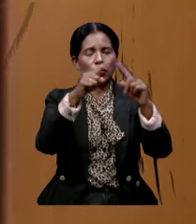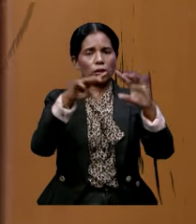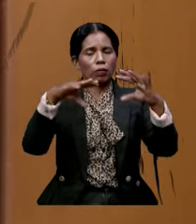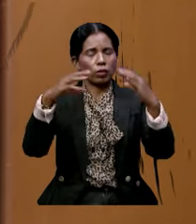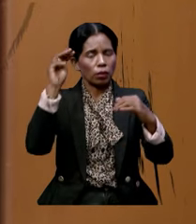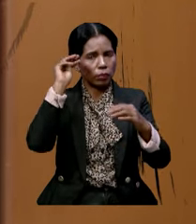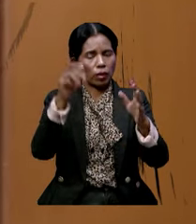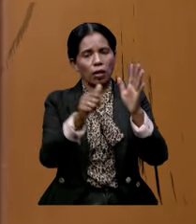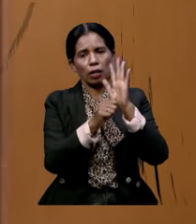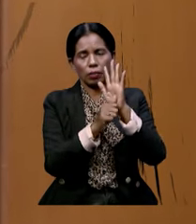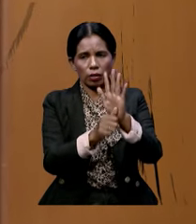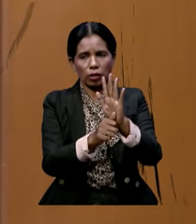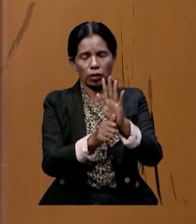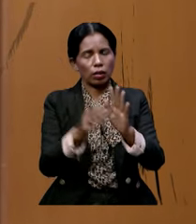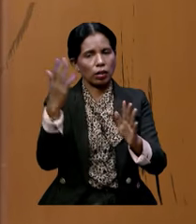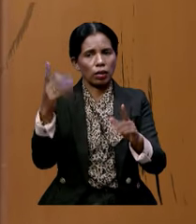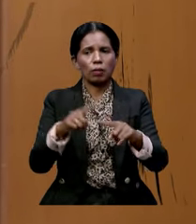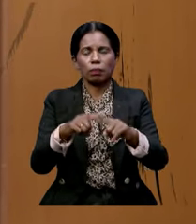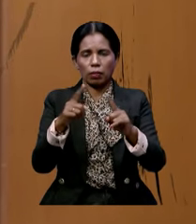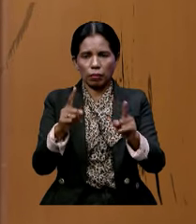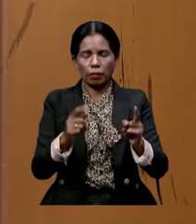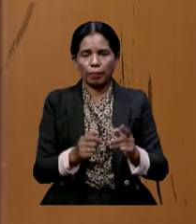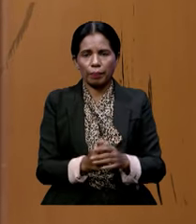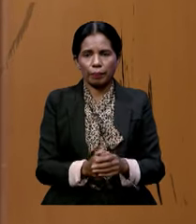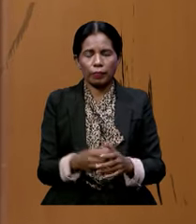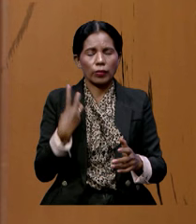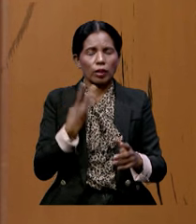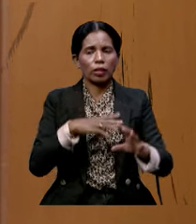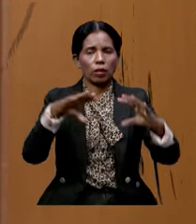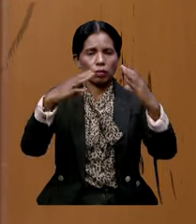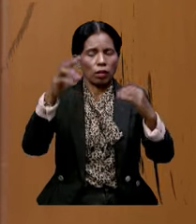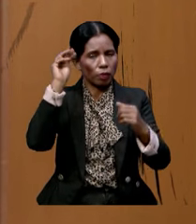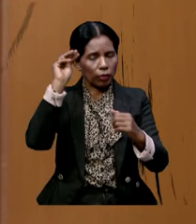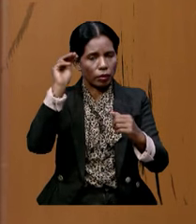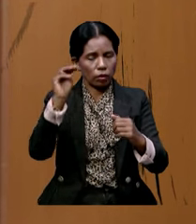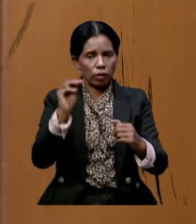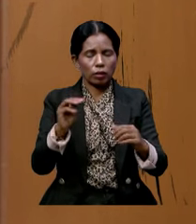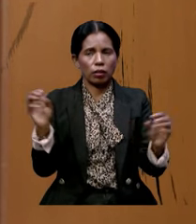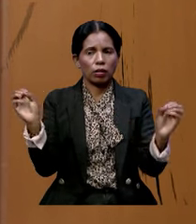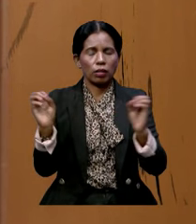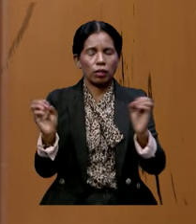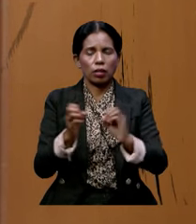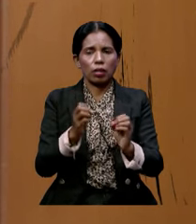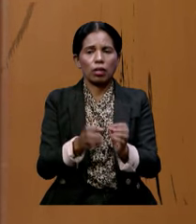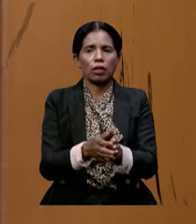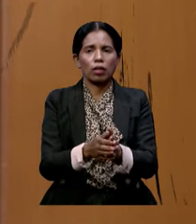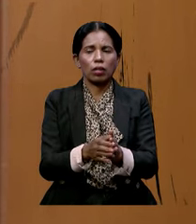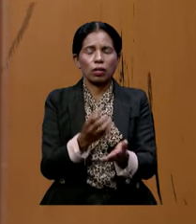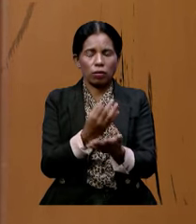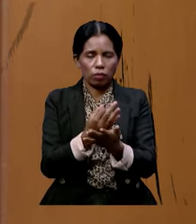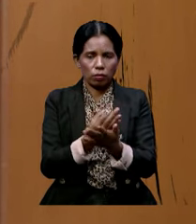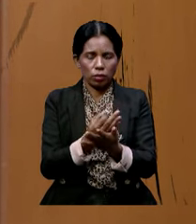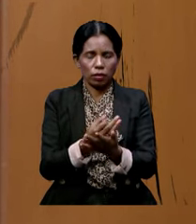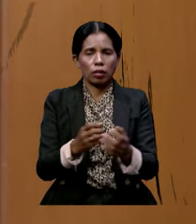a apresentação, e não vai, mas bem, o Conselho Ministro rejeita salário mínimo, com a